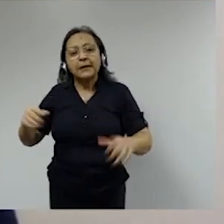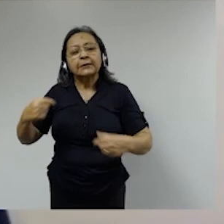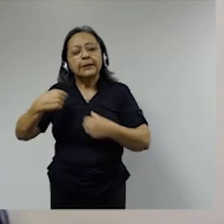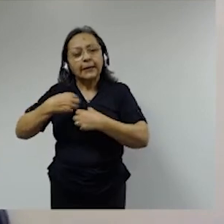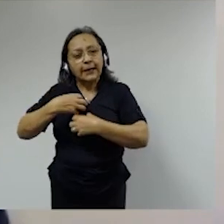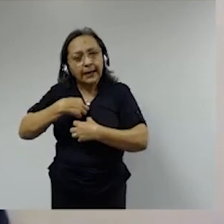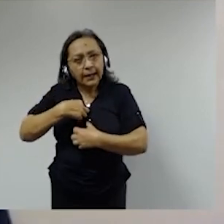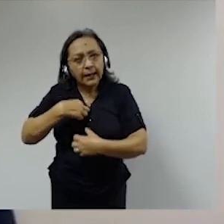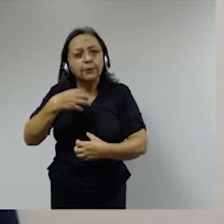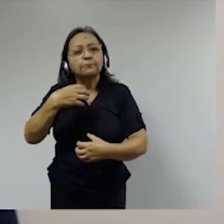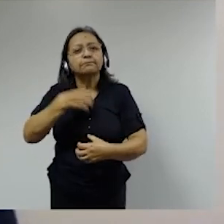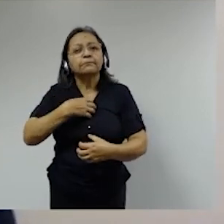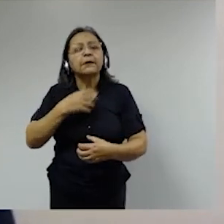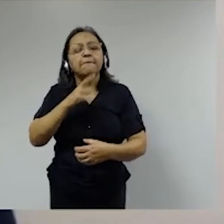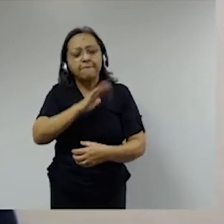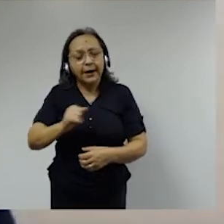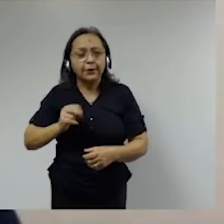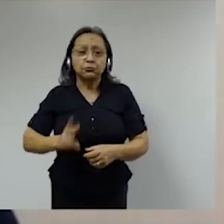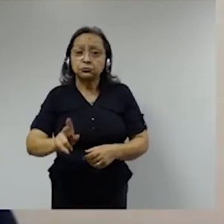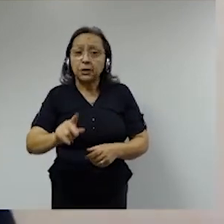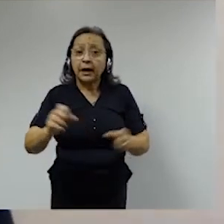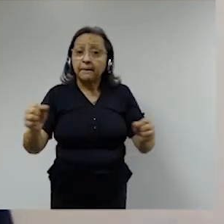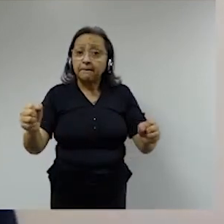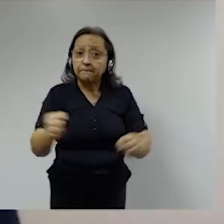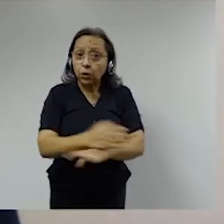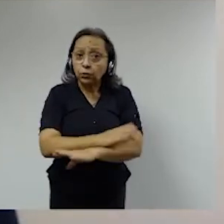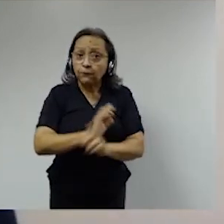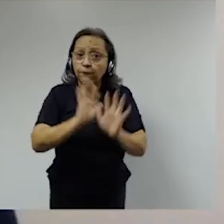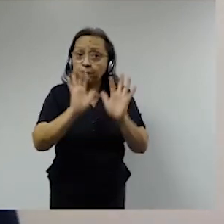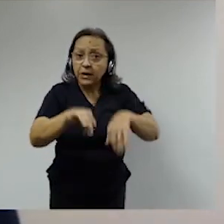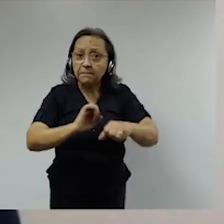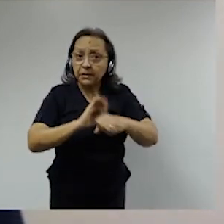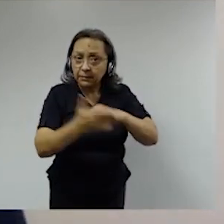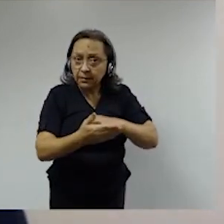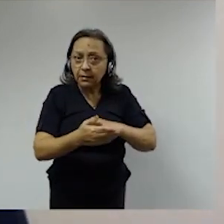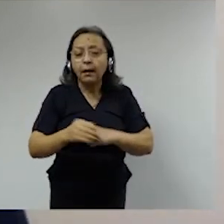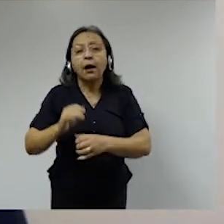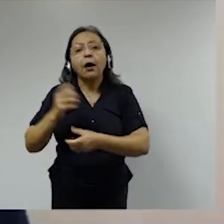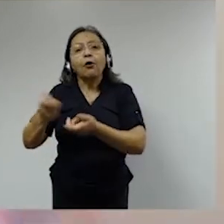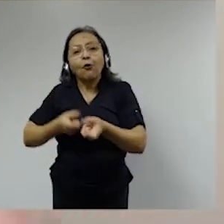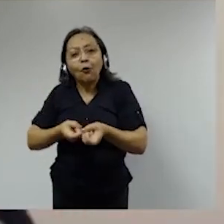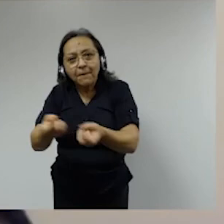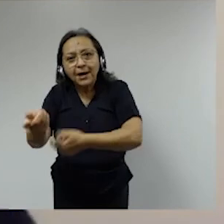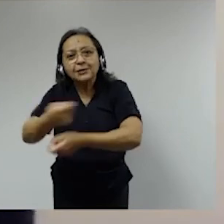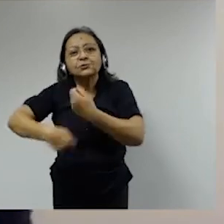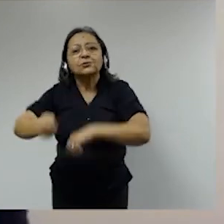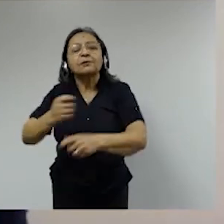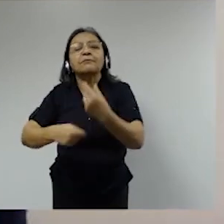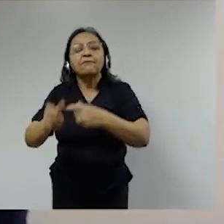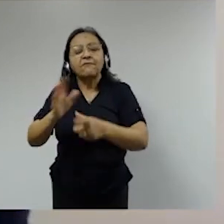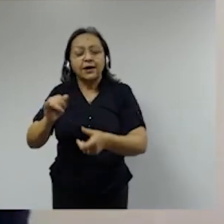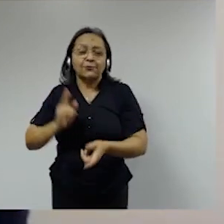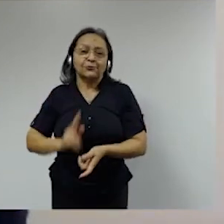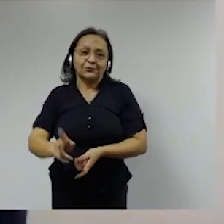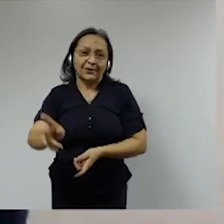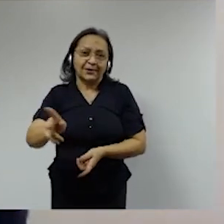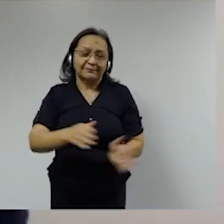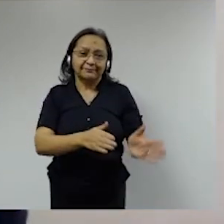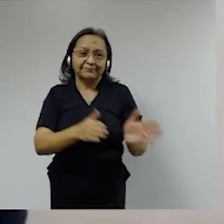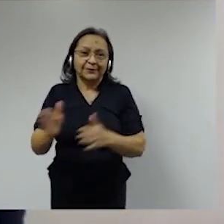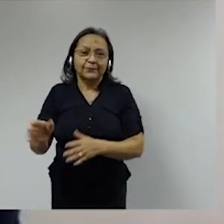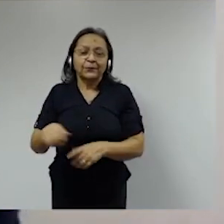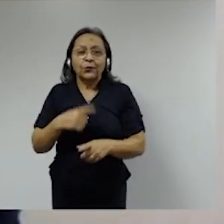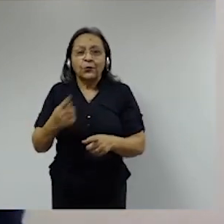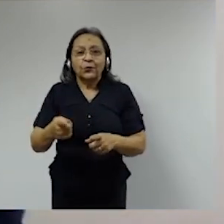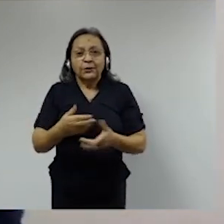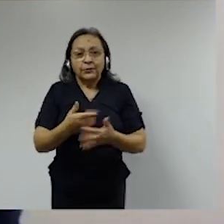algo inafastável no período que superarmos esse mal. Outro dado interessante que nos